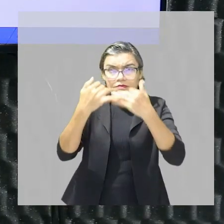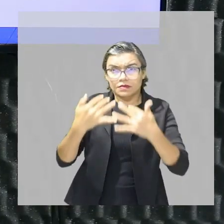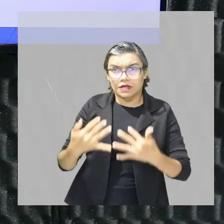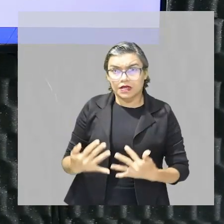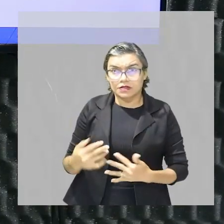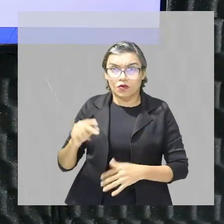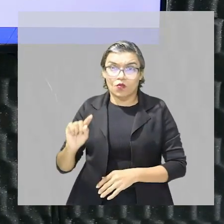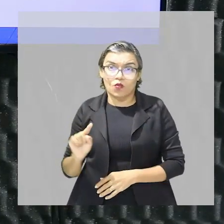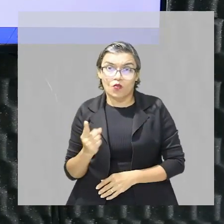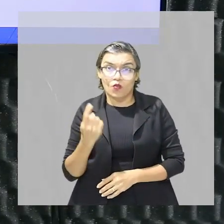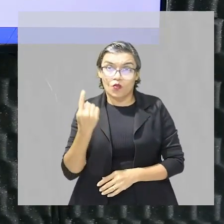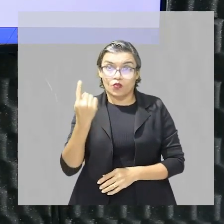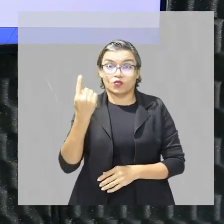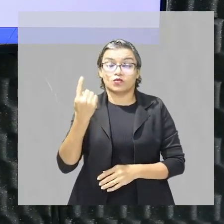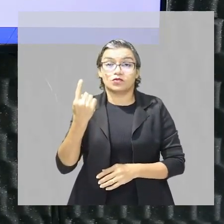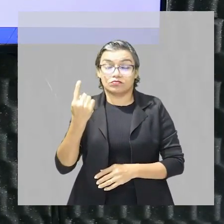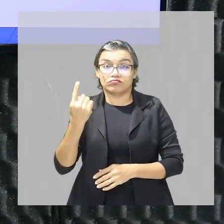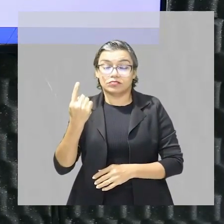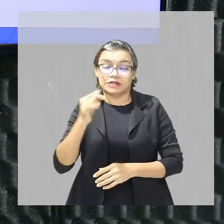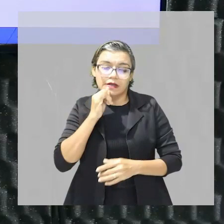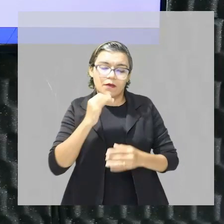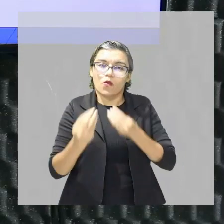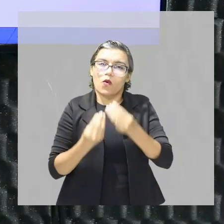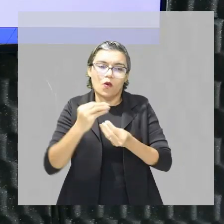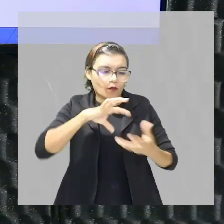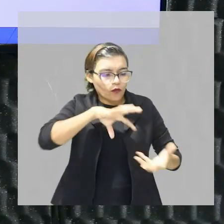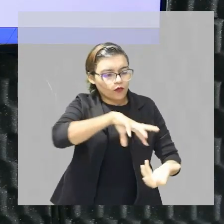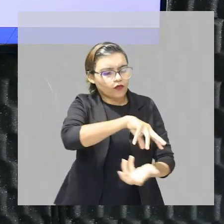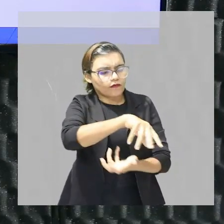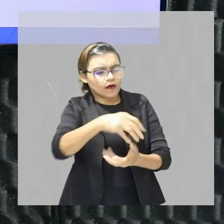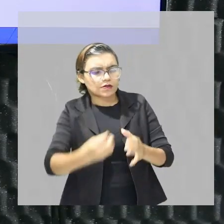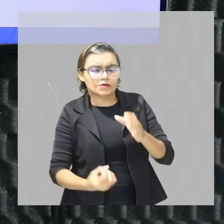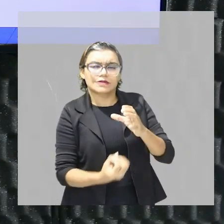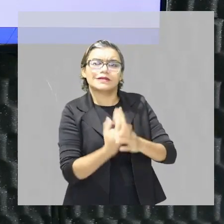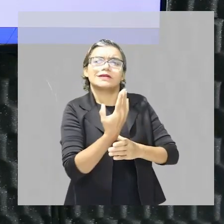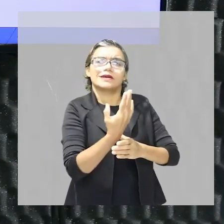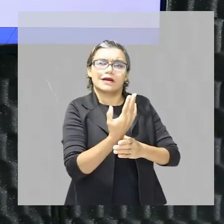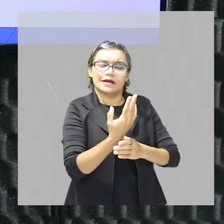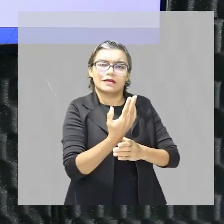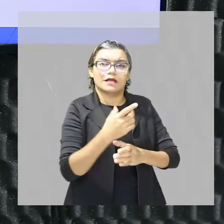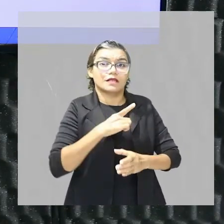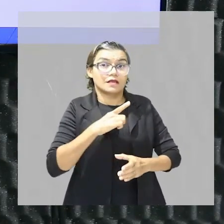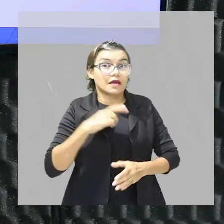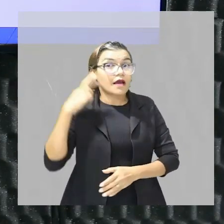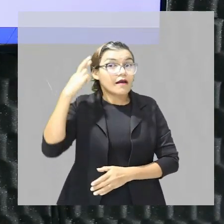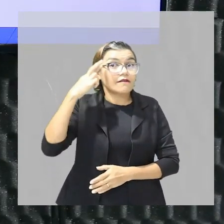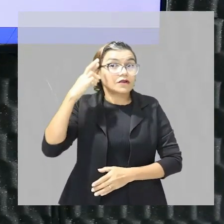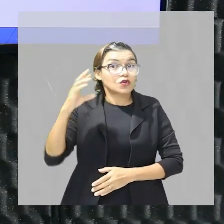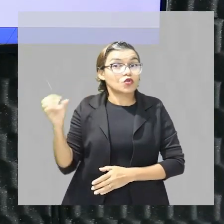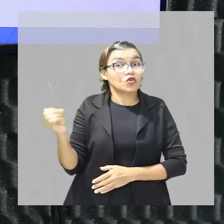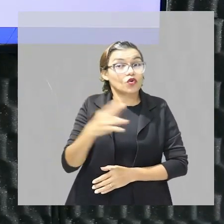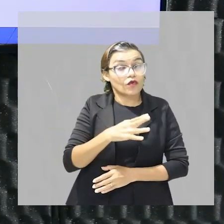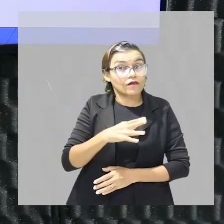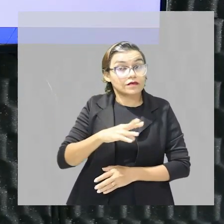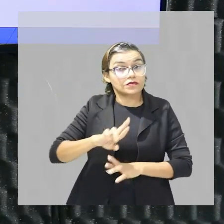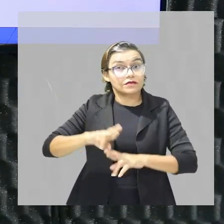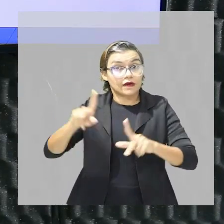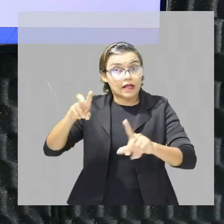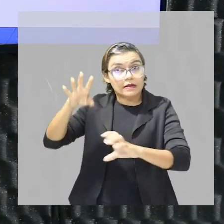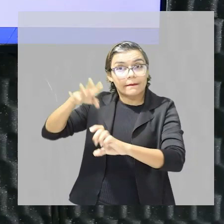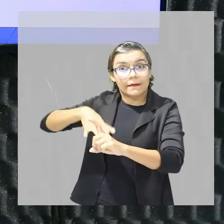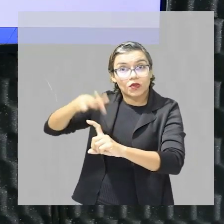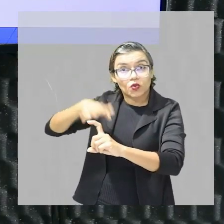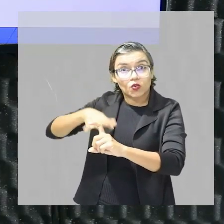Constituição do universo eles instaurarem uma reflexão nova diferente da mitologia então